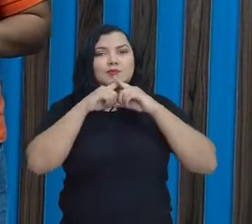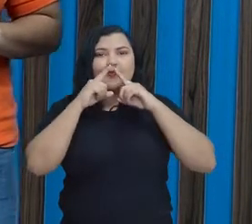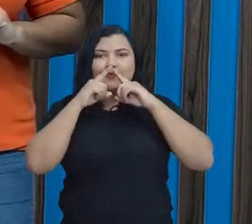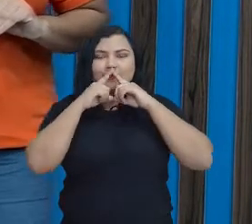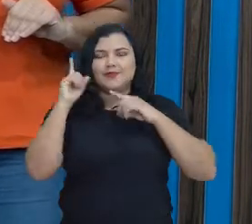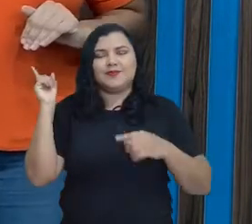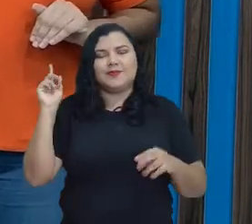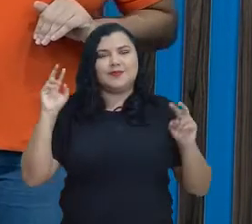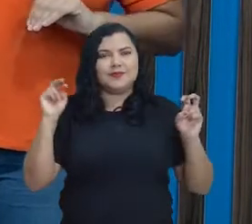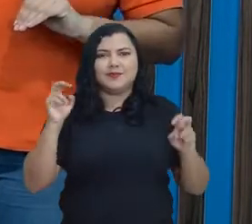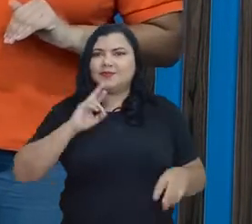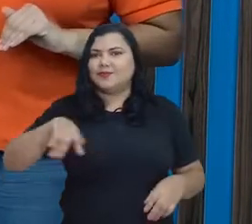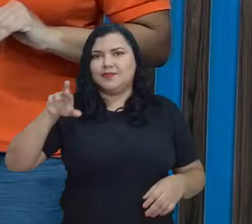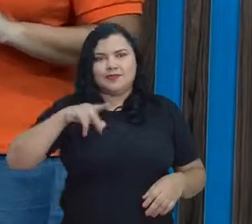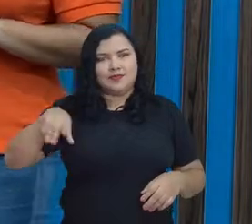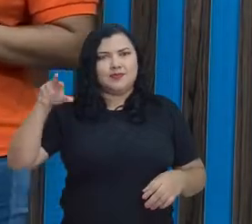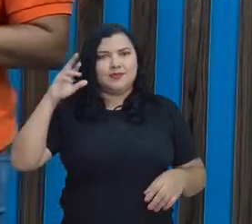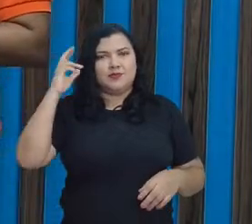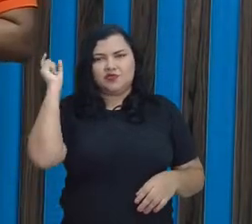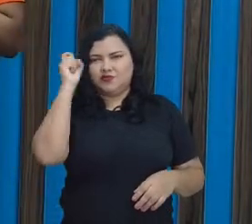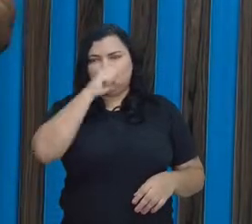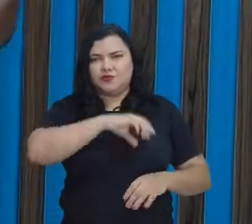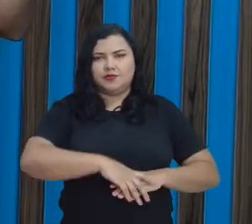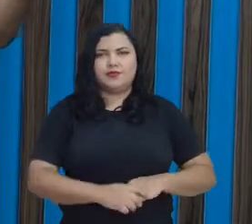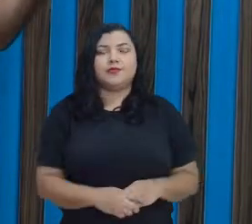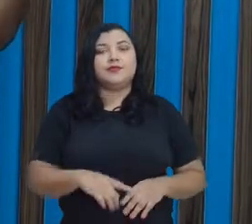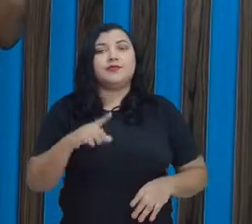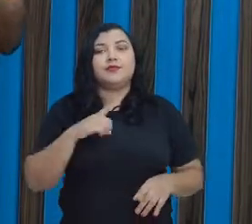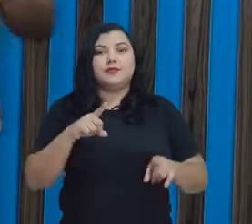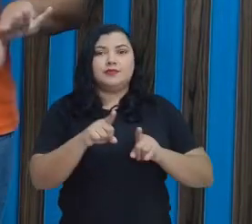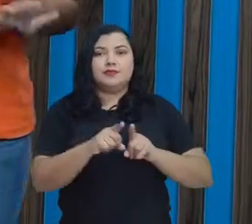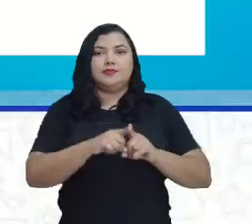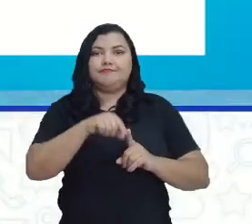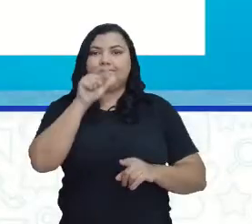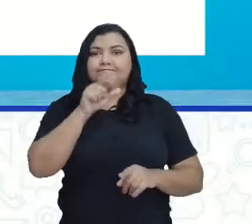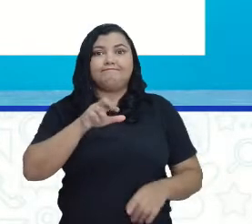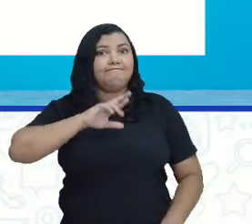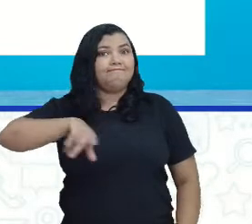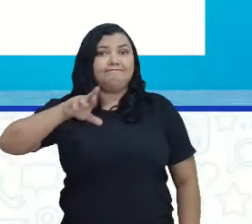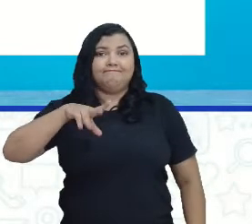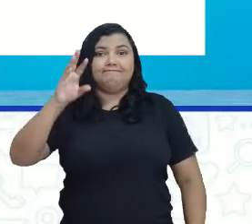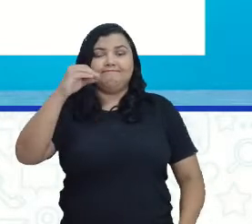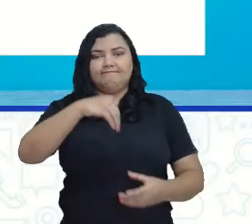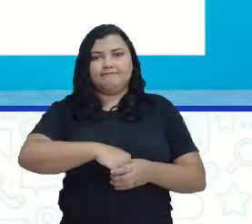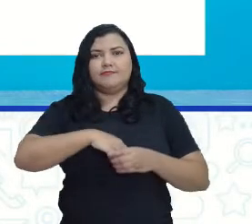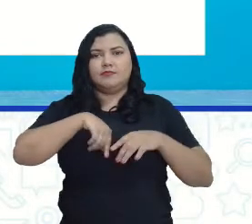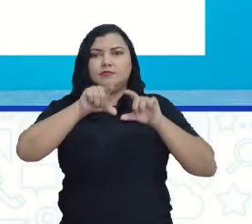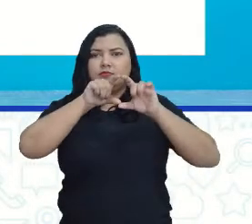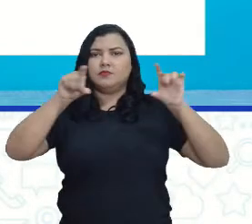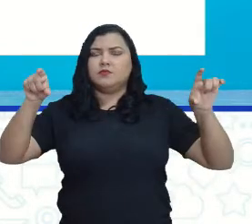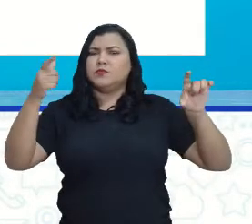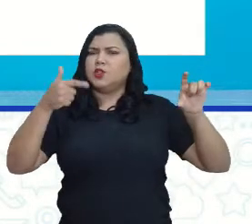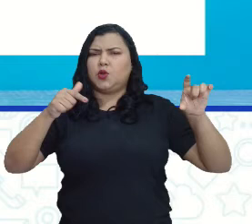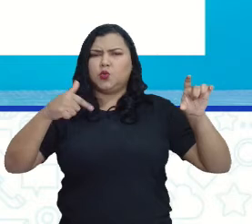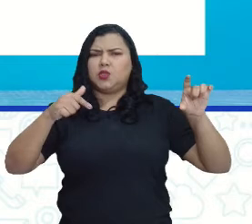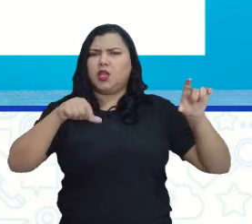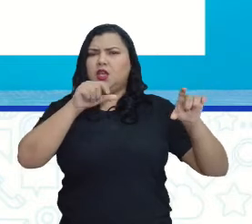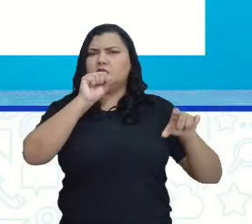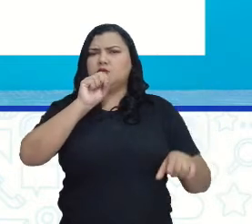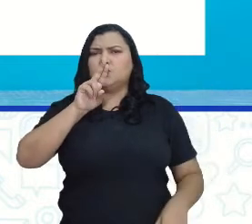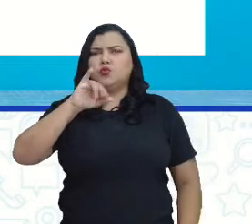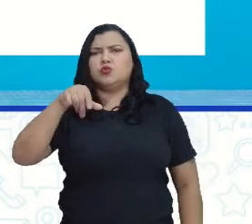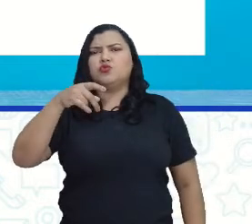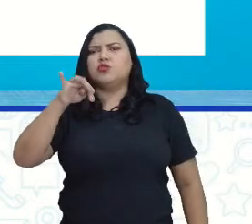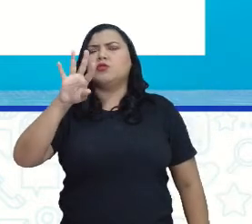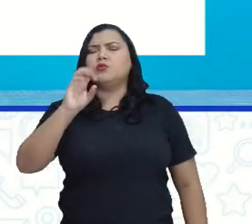tá? E a gente tem também aquele sujeito que ele não existe. E aquela oração sem sujeito. Que é aquilo